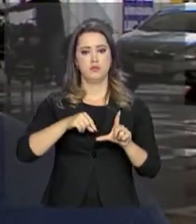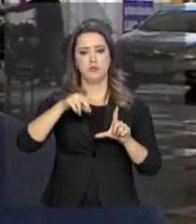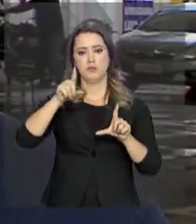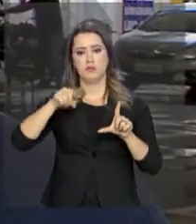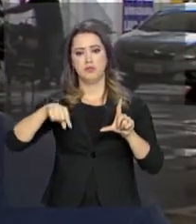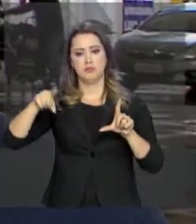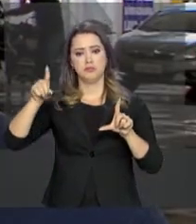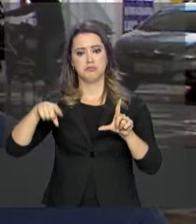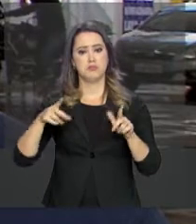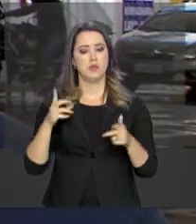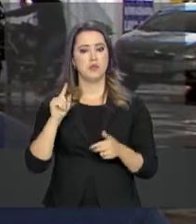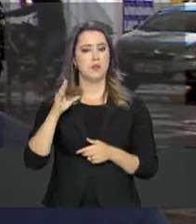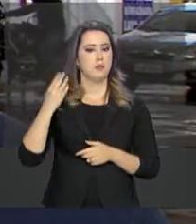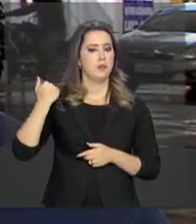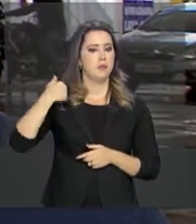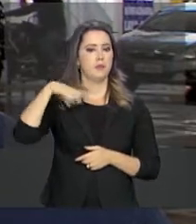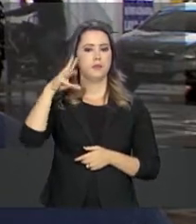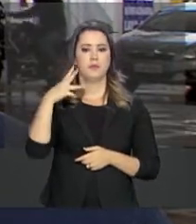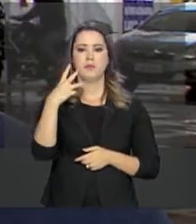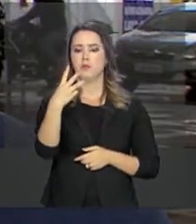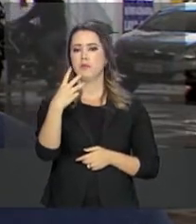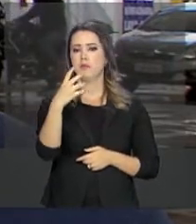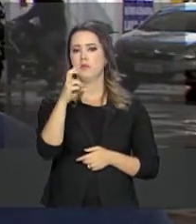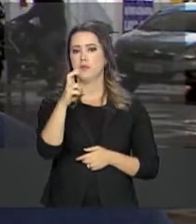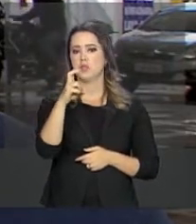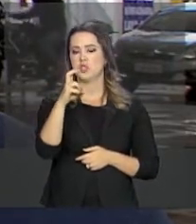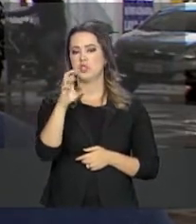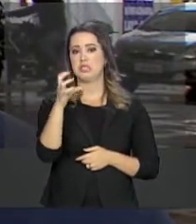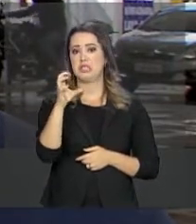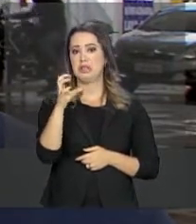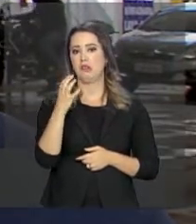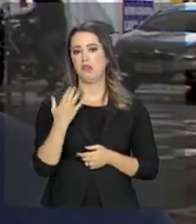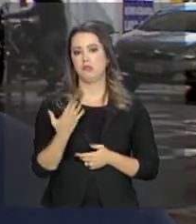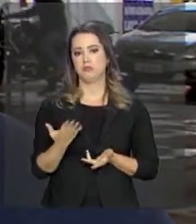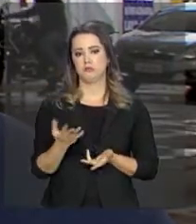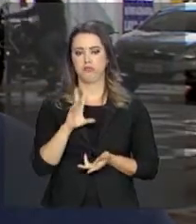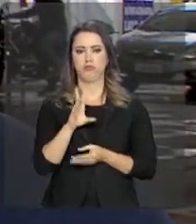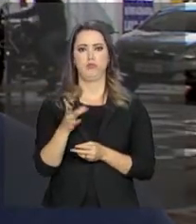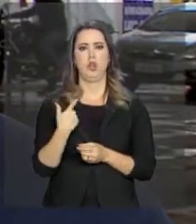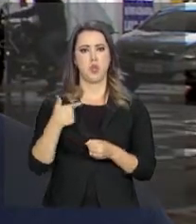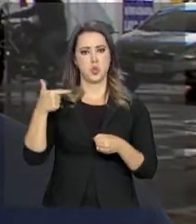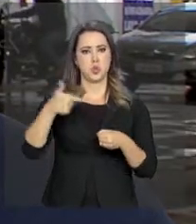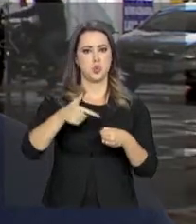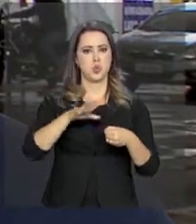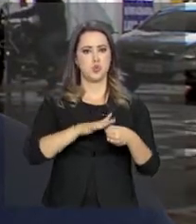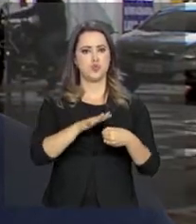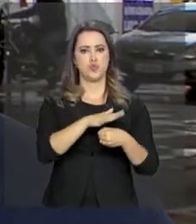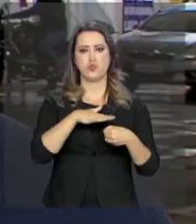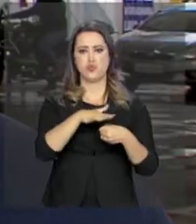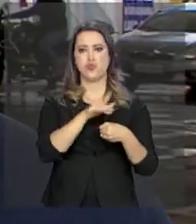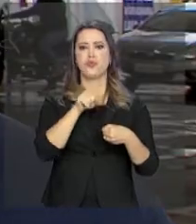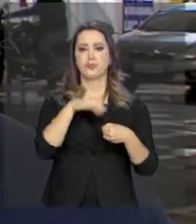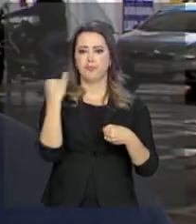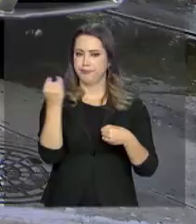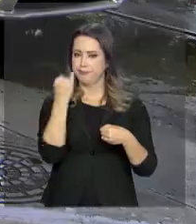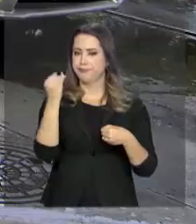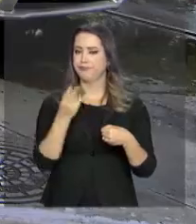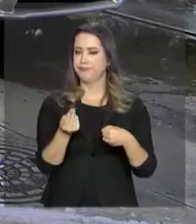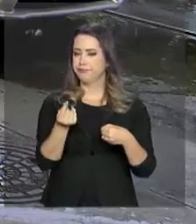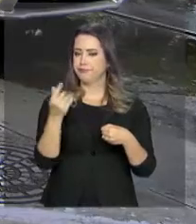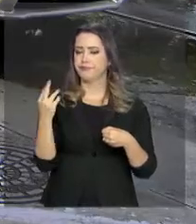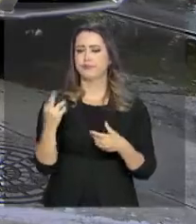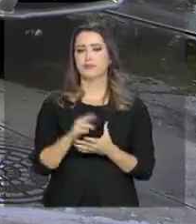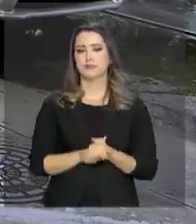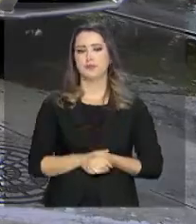de mais de trinta e cinco centavos então eu acho que num tanque uma diferença bem considerável e os